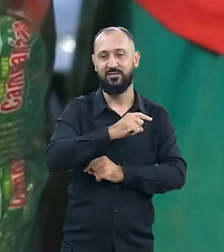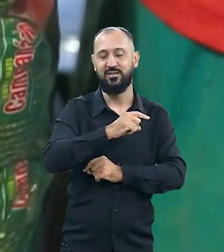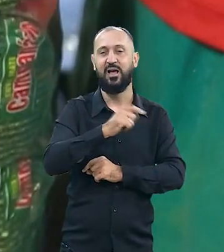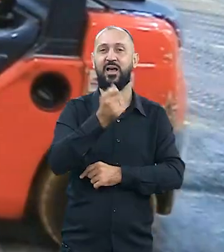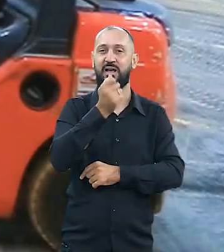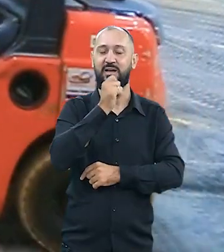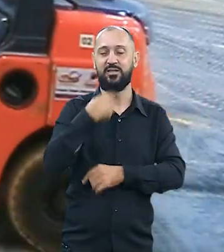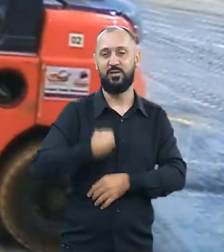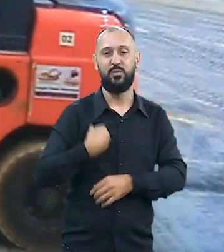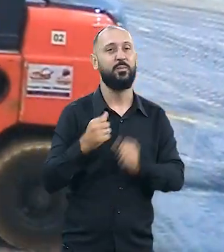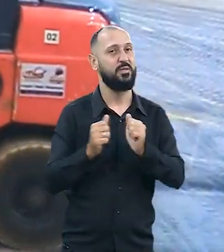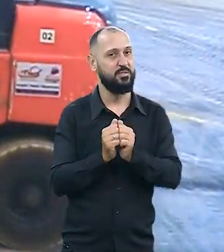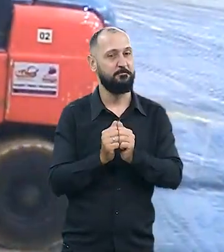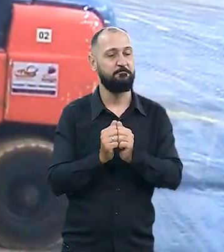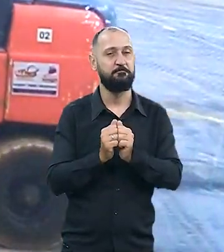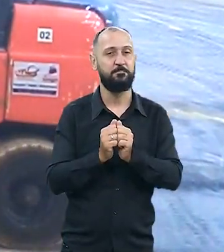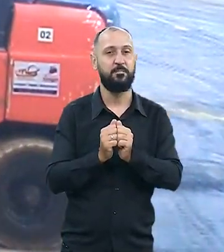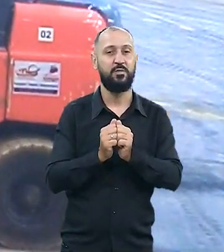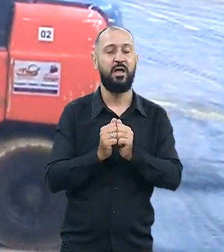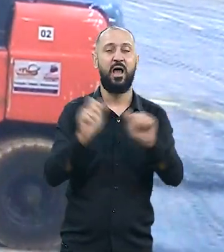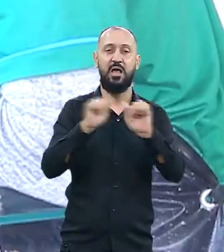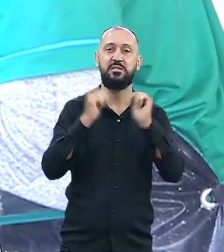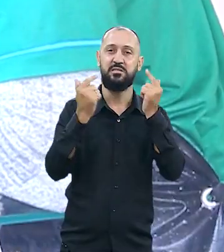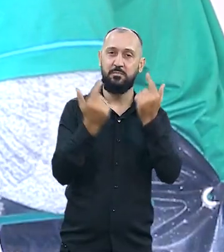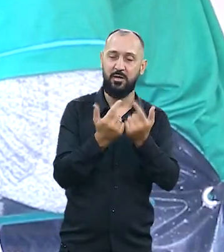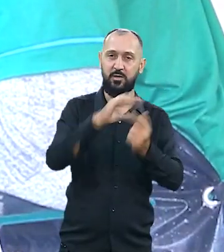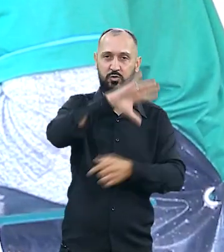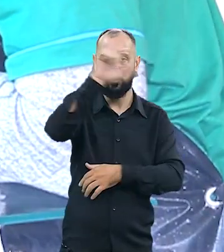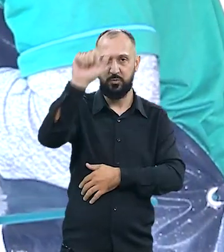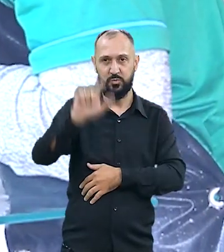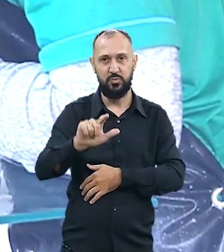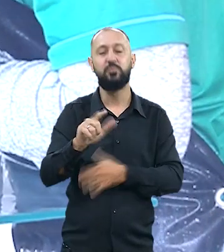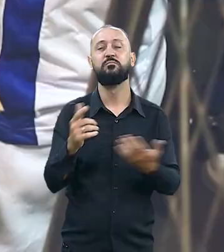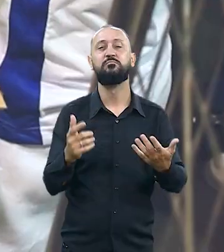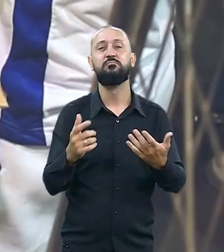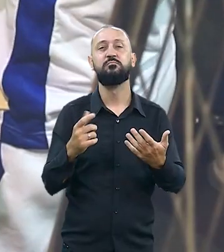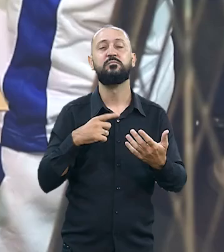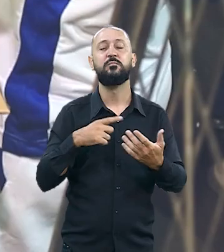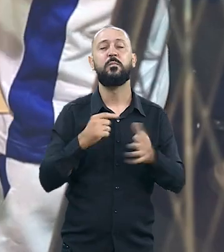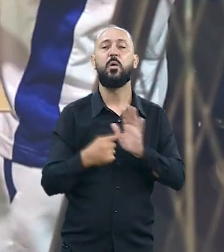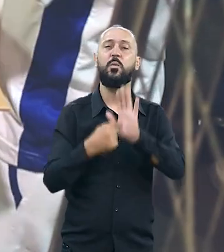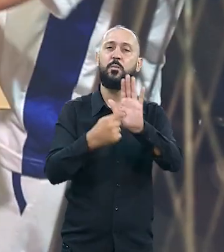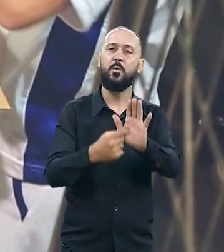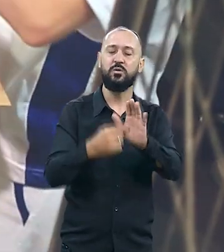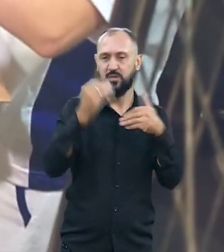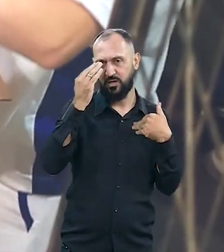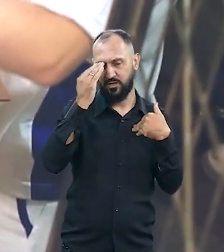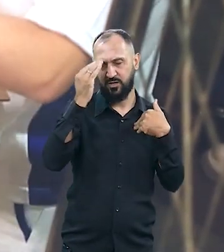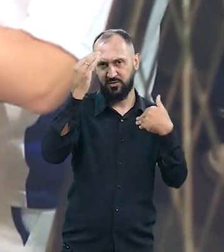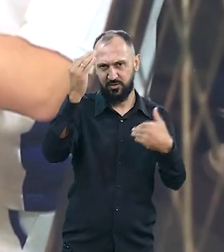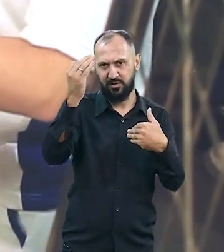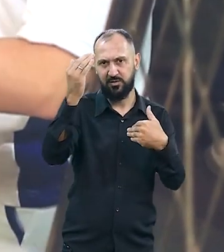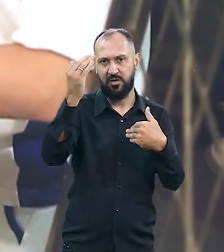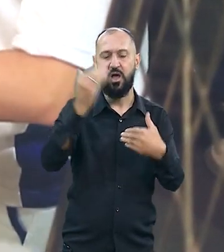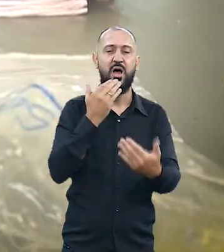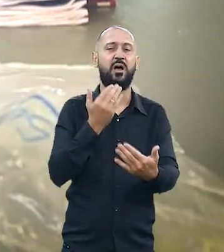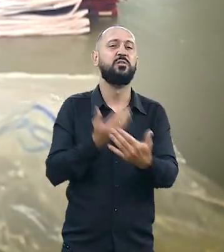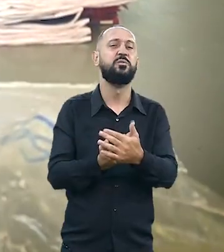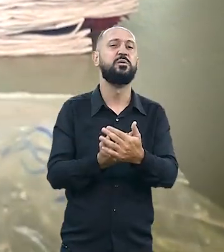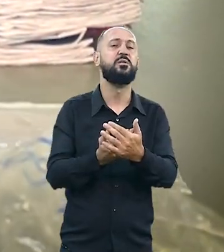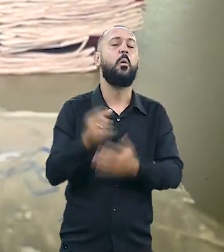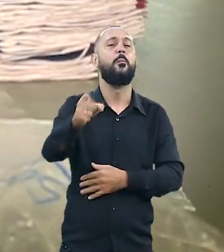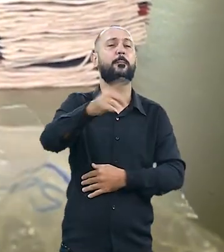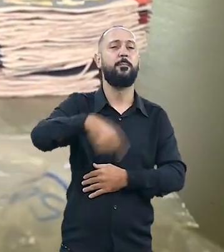os desafios ainda presentes. A Assembleia Legislativa de Mato Grosso do Sul expressa sua gratidão